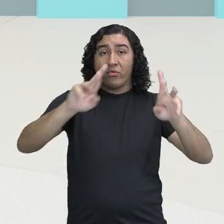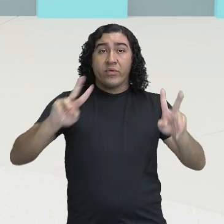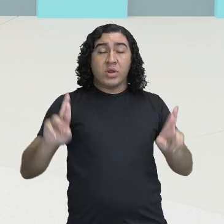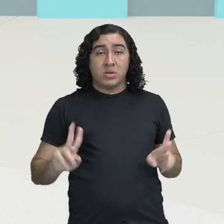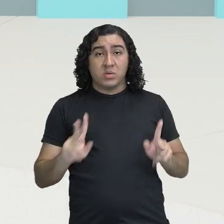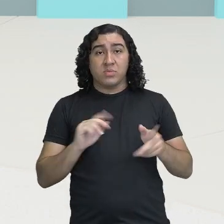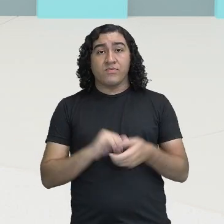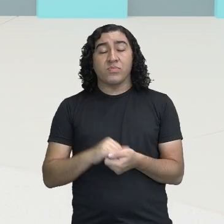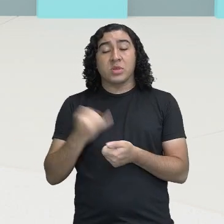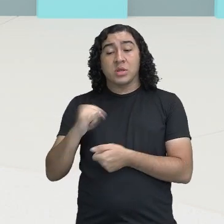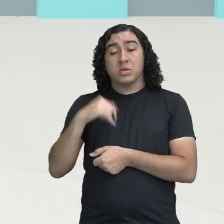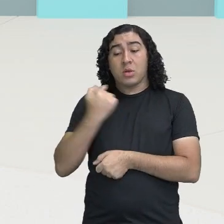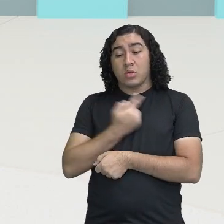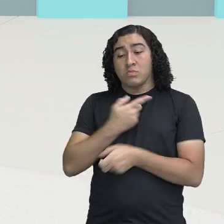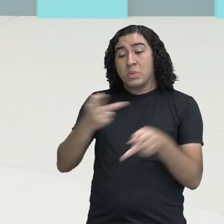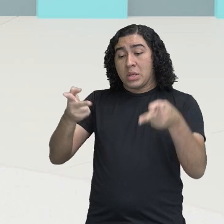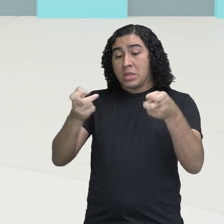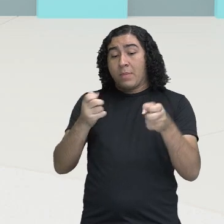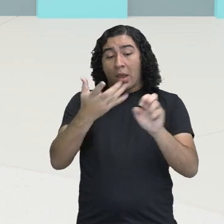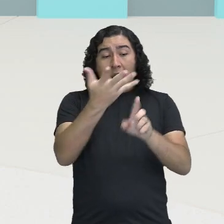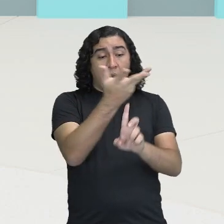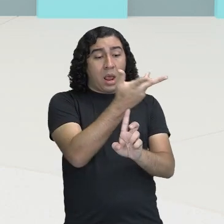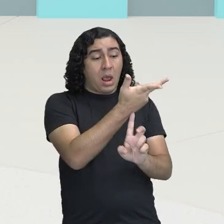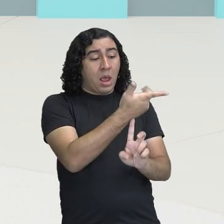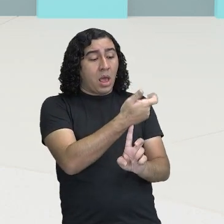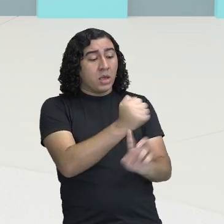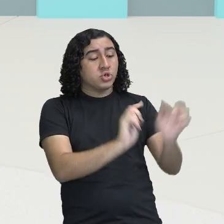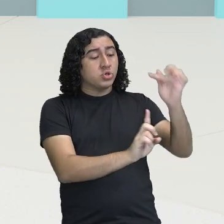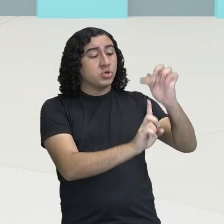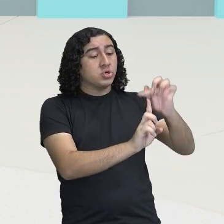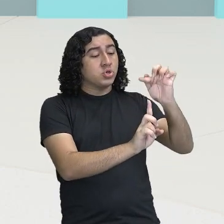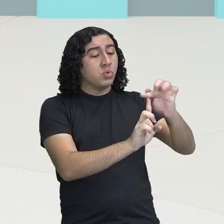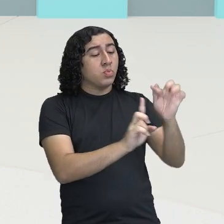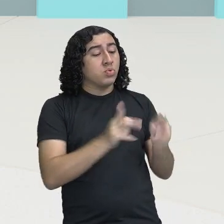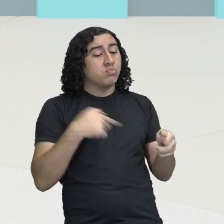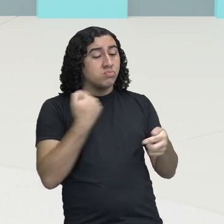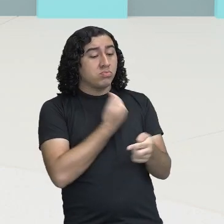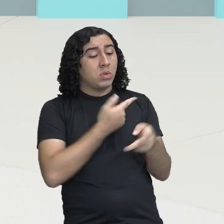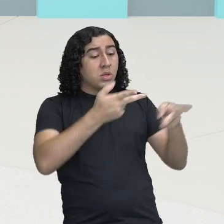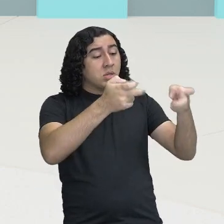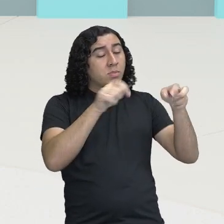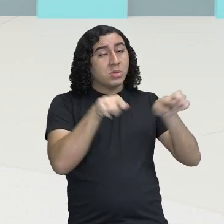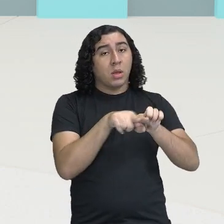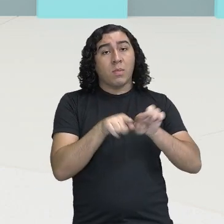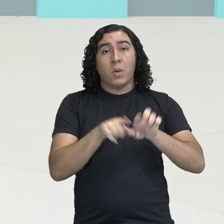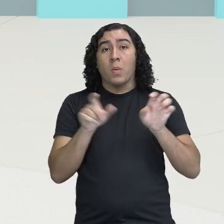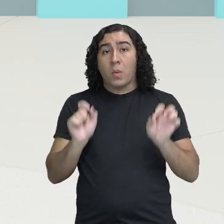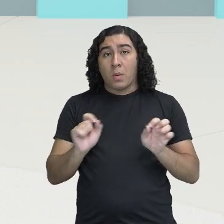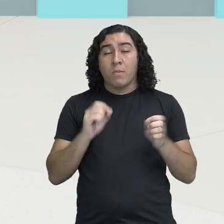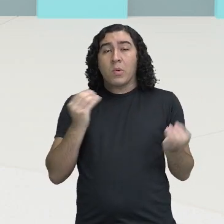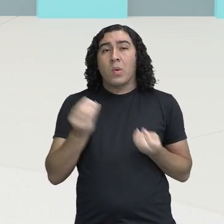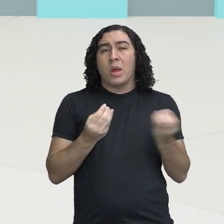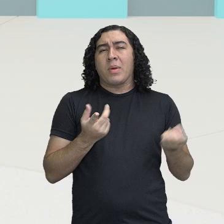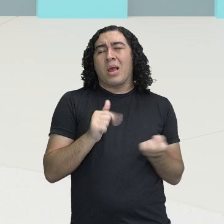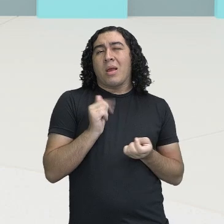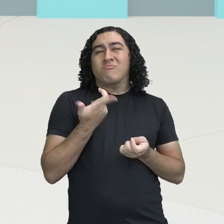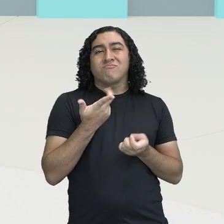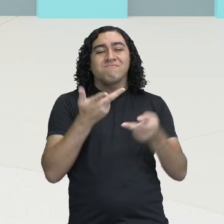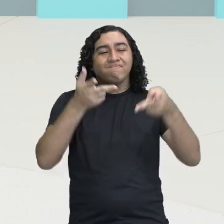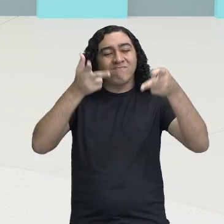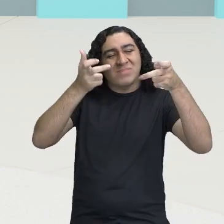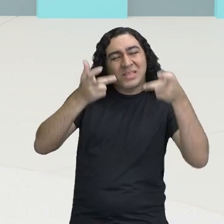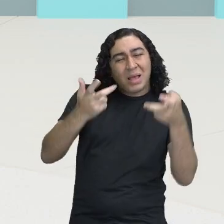colocamos esses estilos artísticos, estamos olhando para também a questão daquele olhar mais